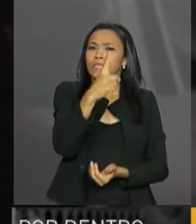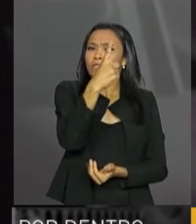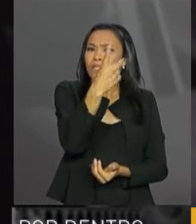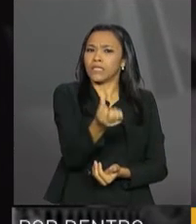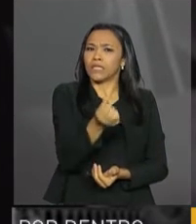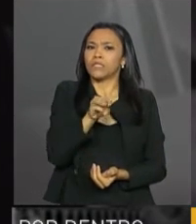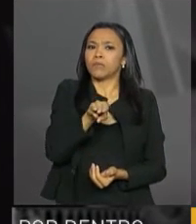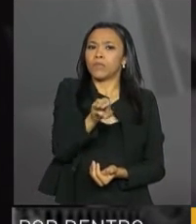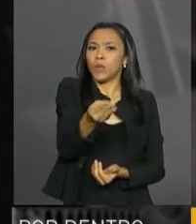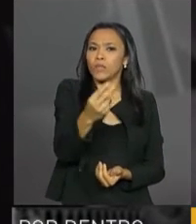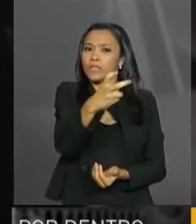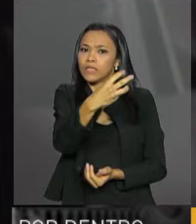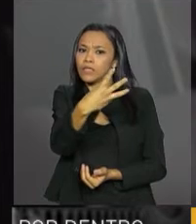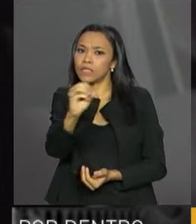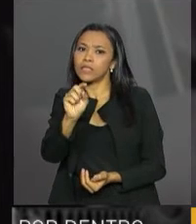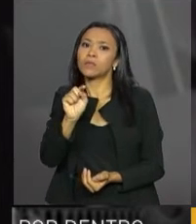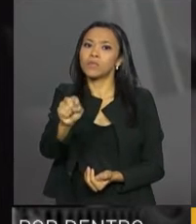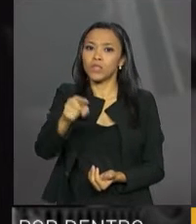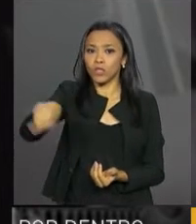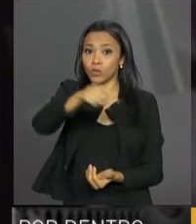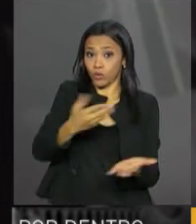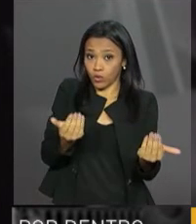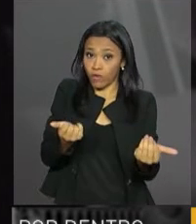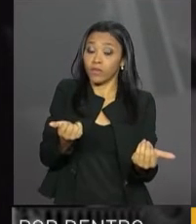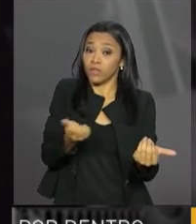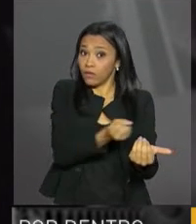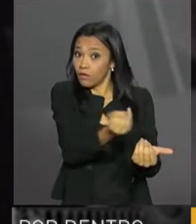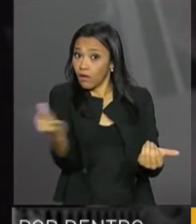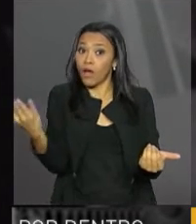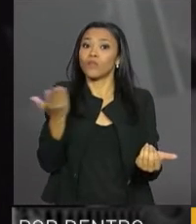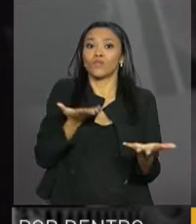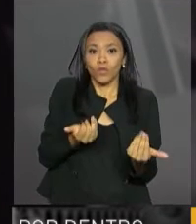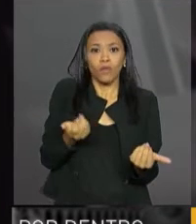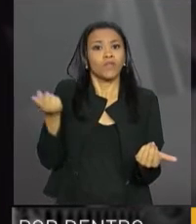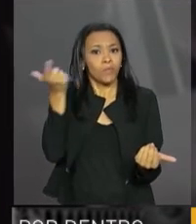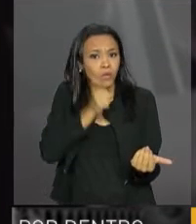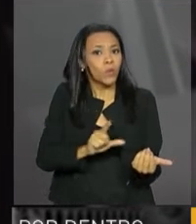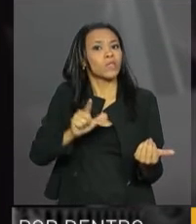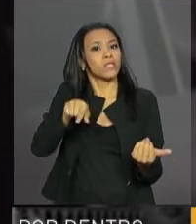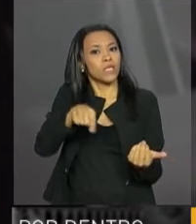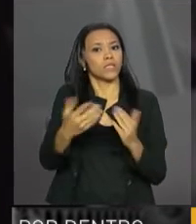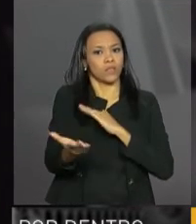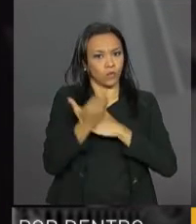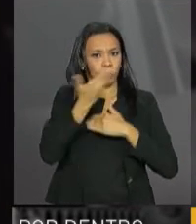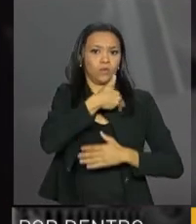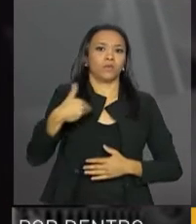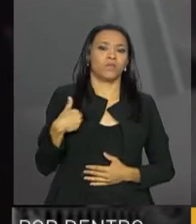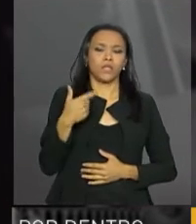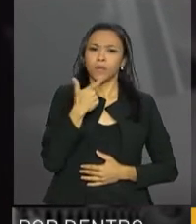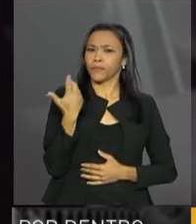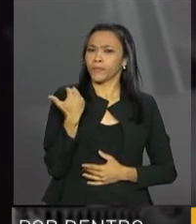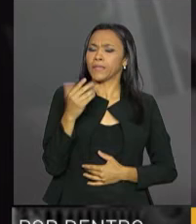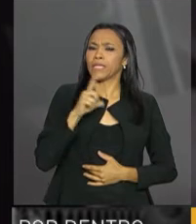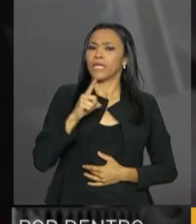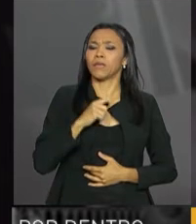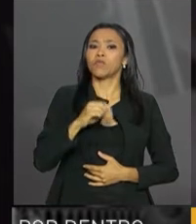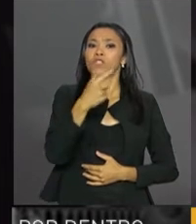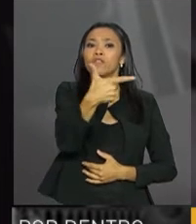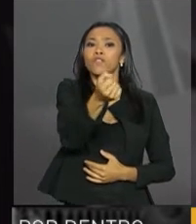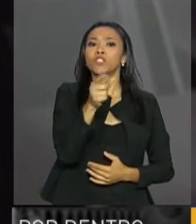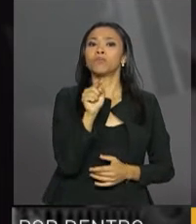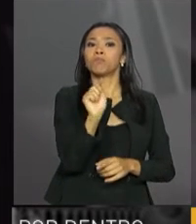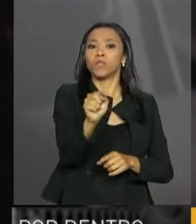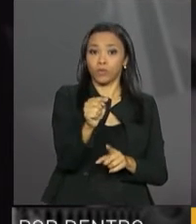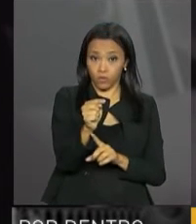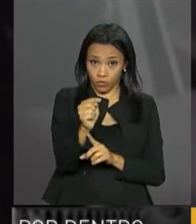e 300 mil jovens. São muitos jovens que podem ter esse benefício. Atualmente nós temos pouco mais de 20 mil jovens